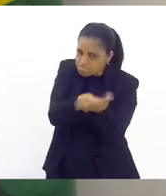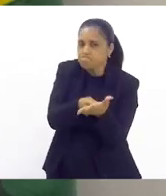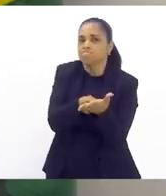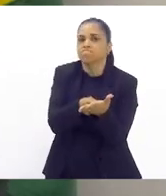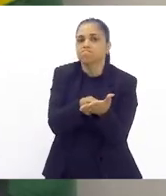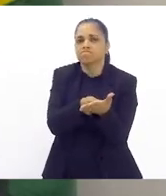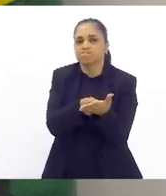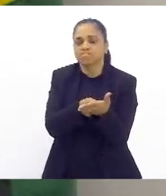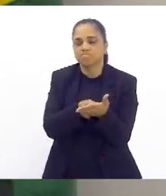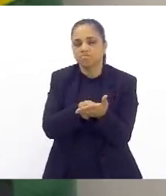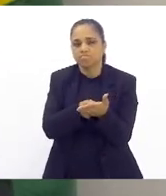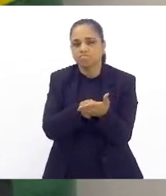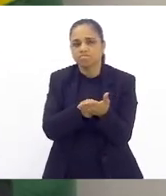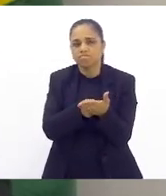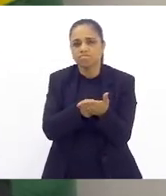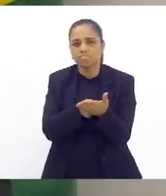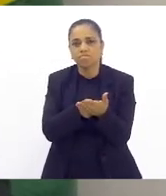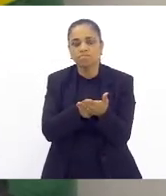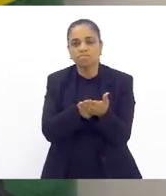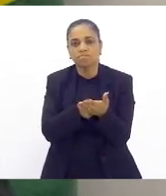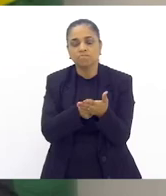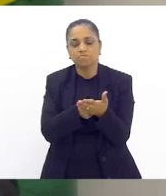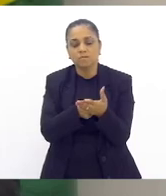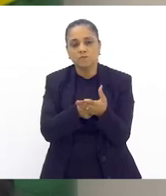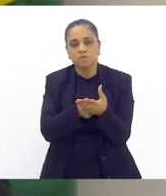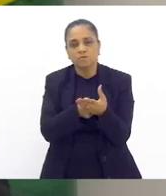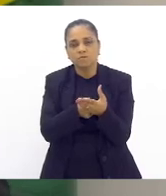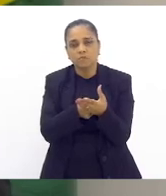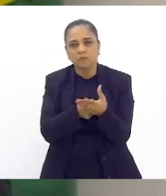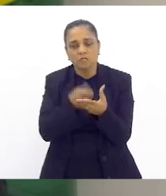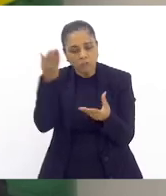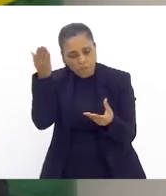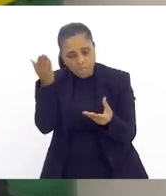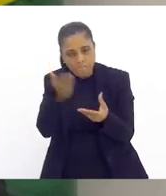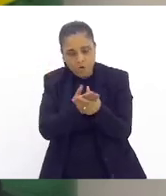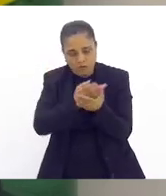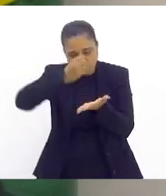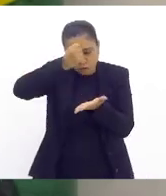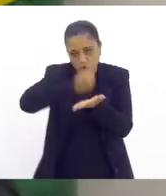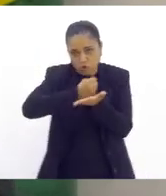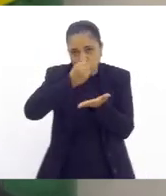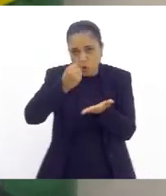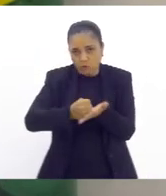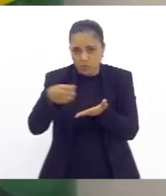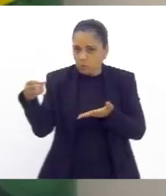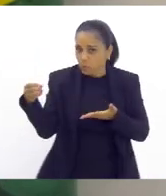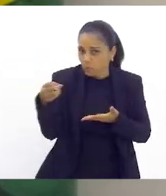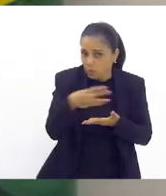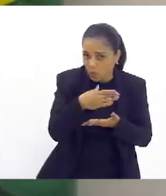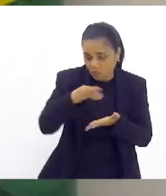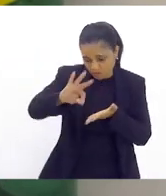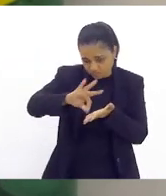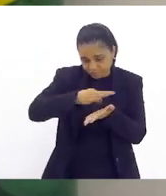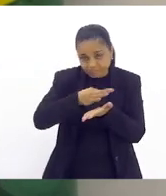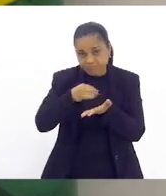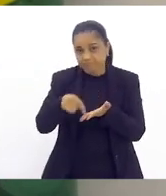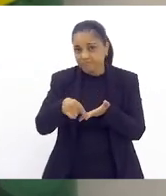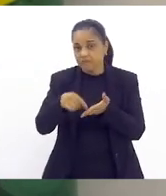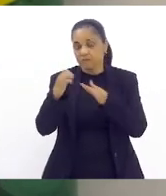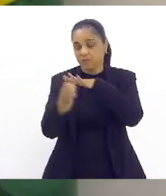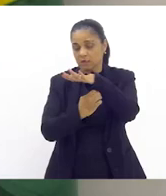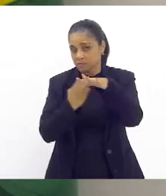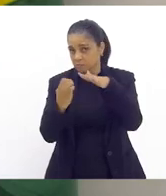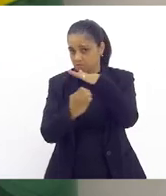é esse processo de renovação do contrato dessas concessionárias infelizmente